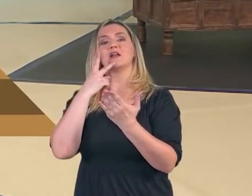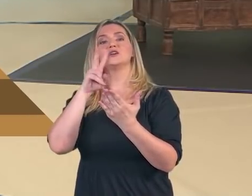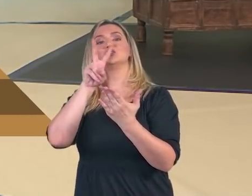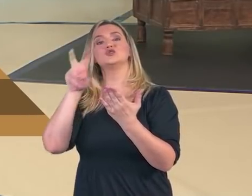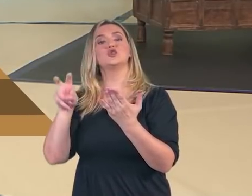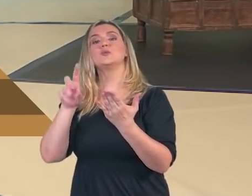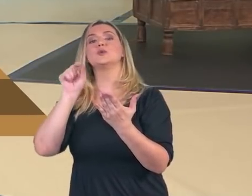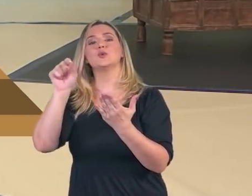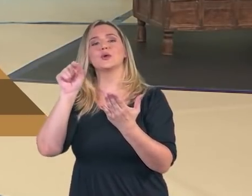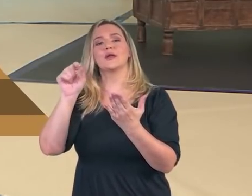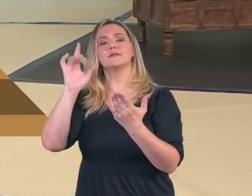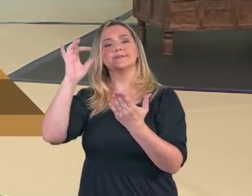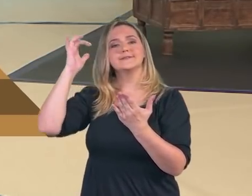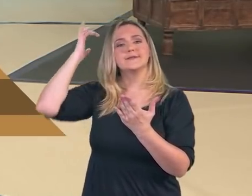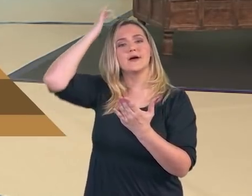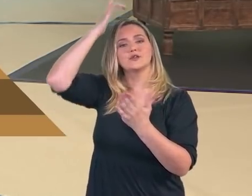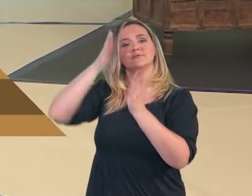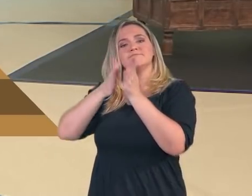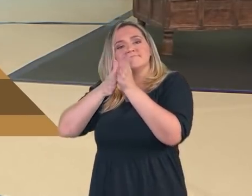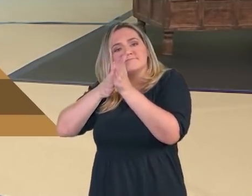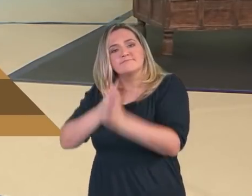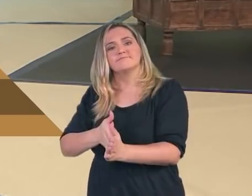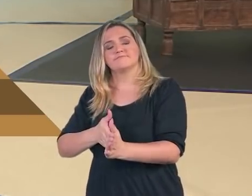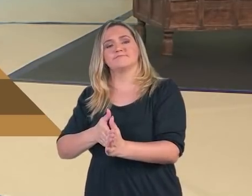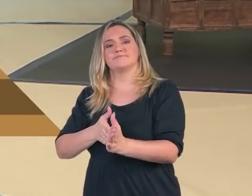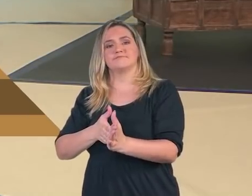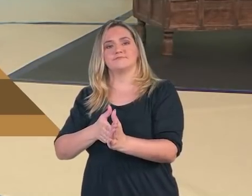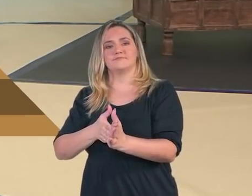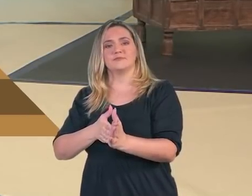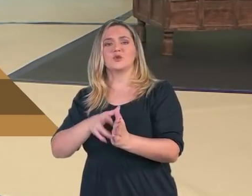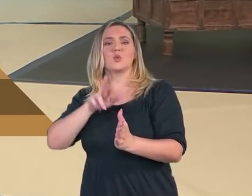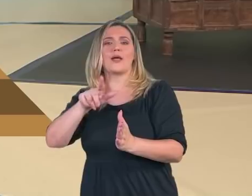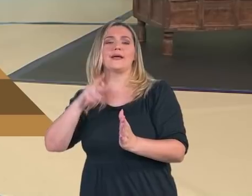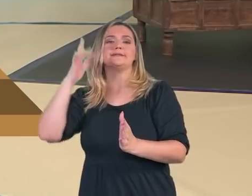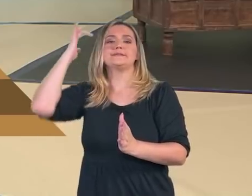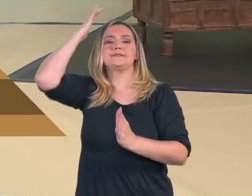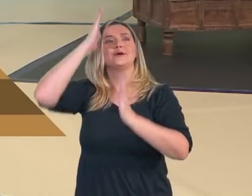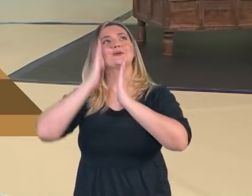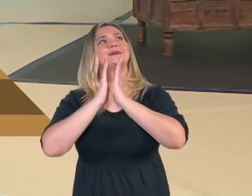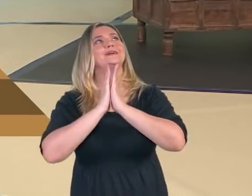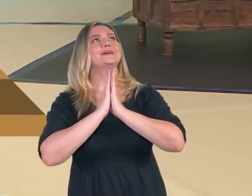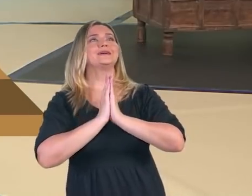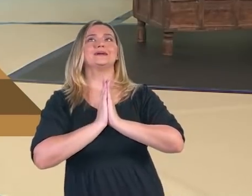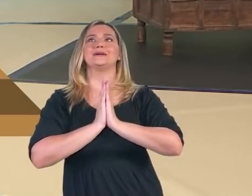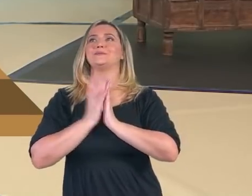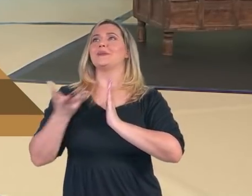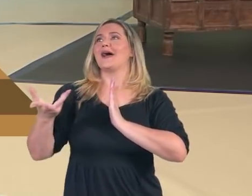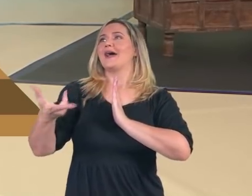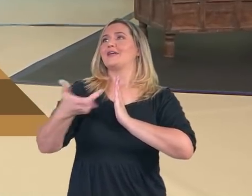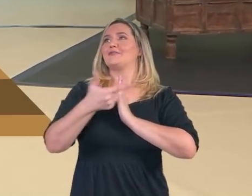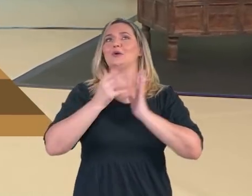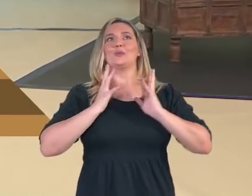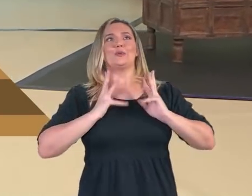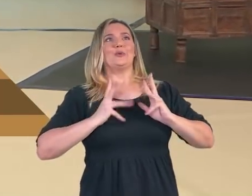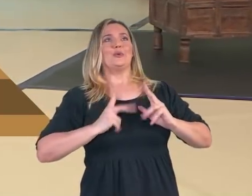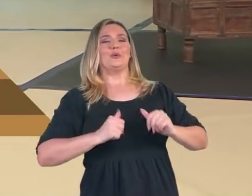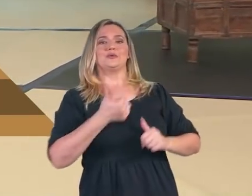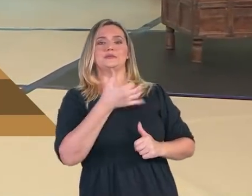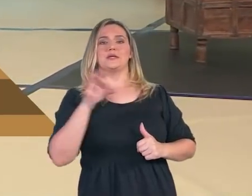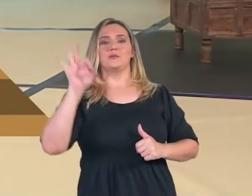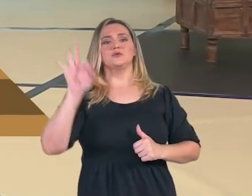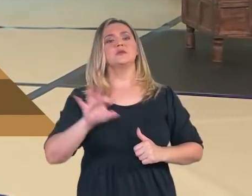com a cultura particular ou popular, que diz por aí, de santo como alguém que desempenhou uma obra extraordinária,